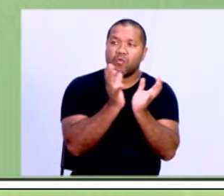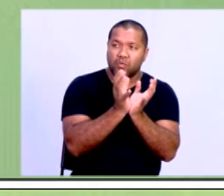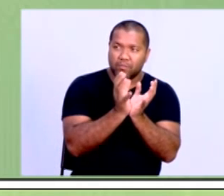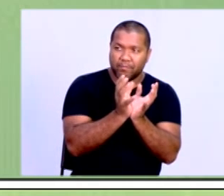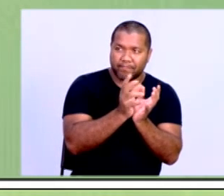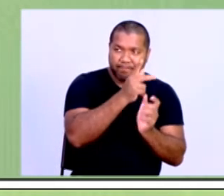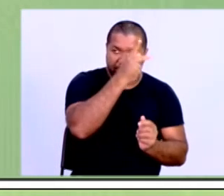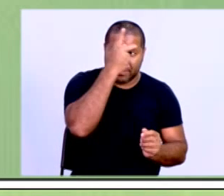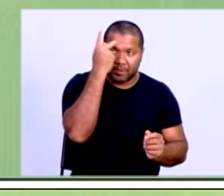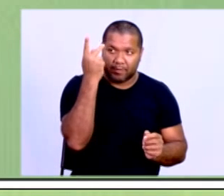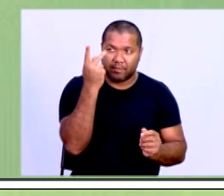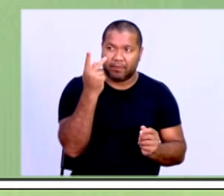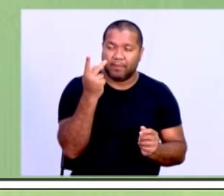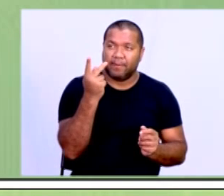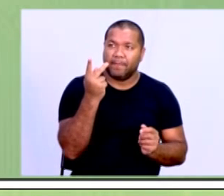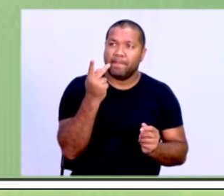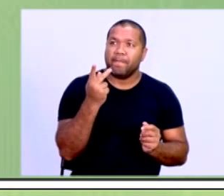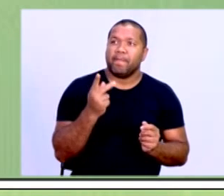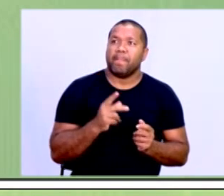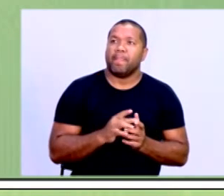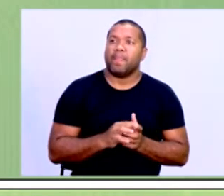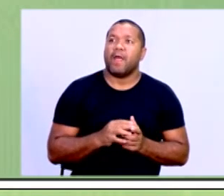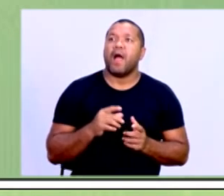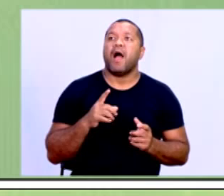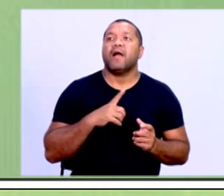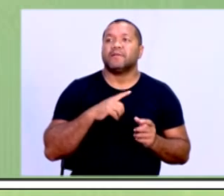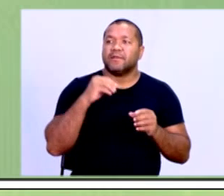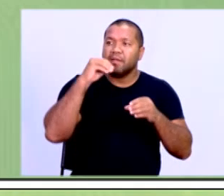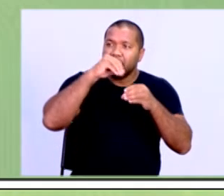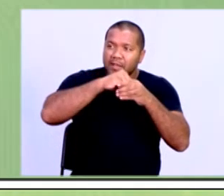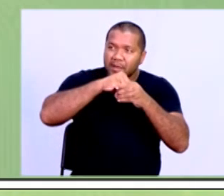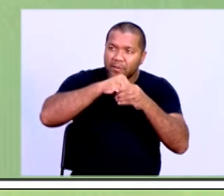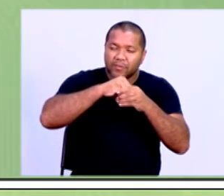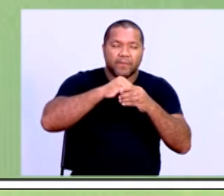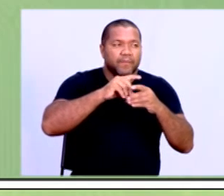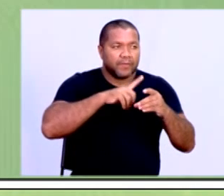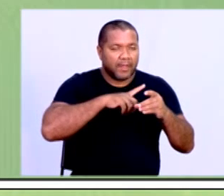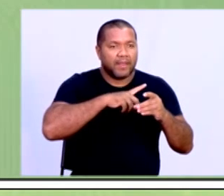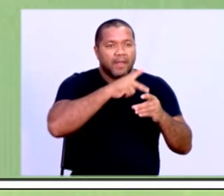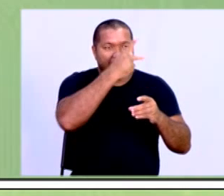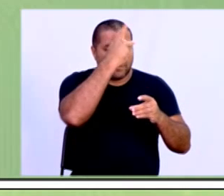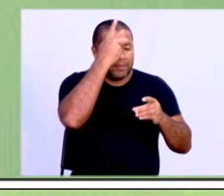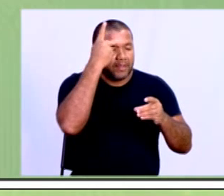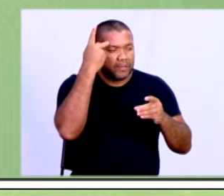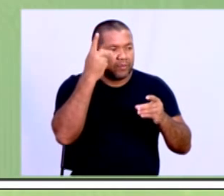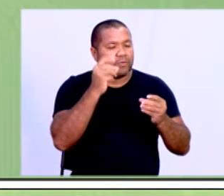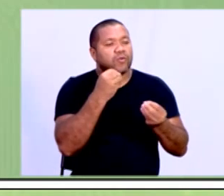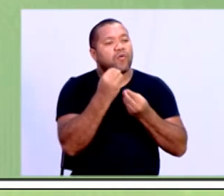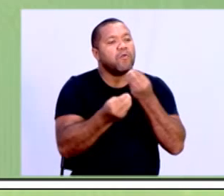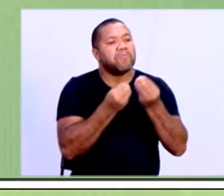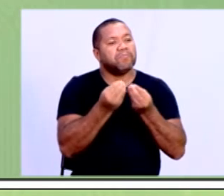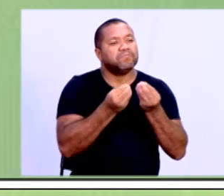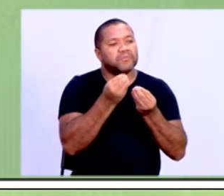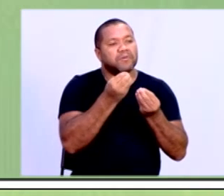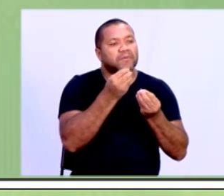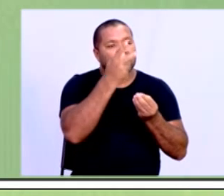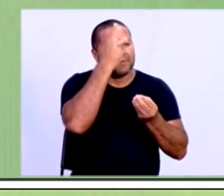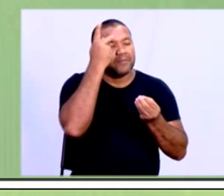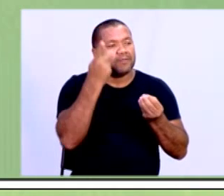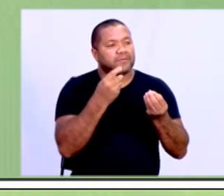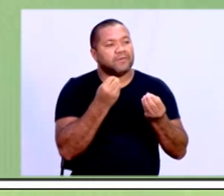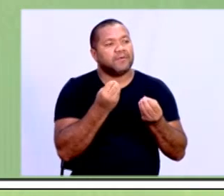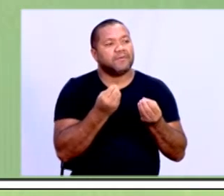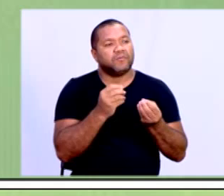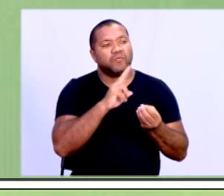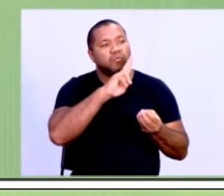pessoa. Aqui eu tenho os atributos da minha classe, que são as características dessa